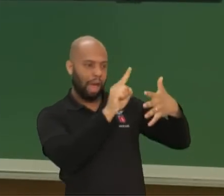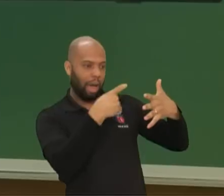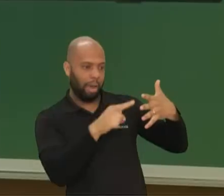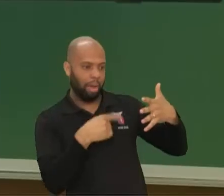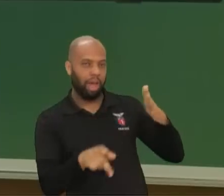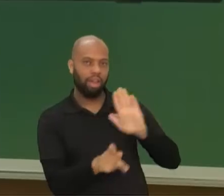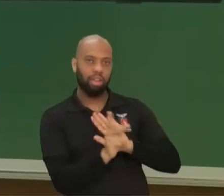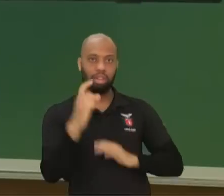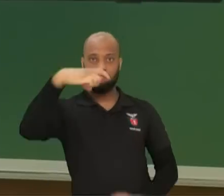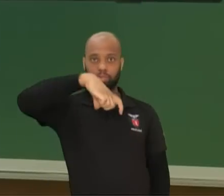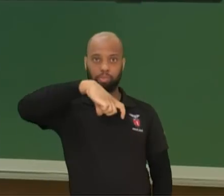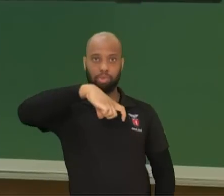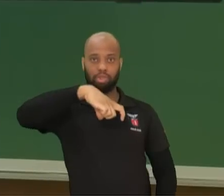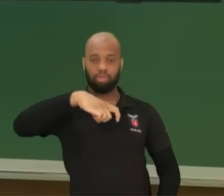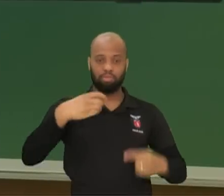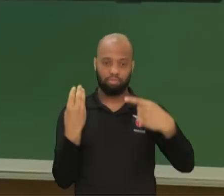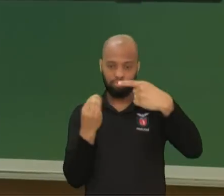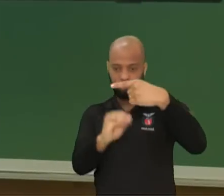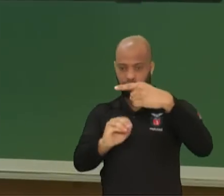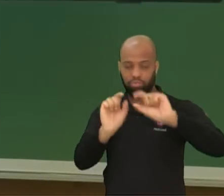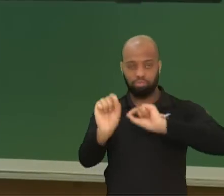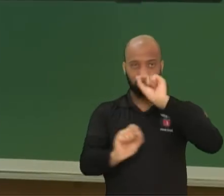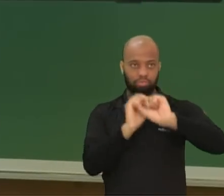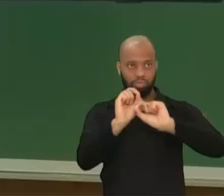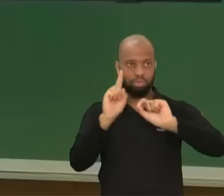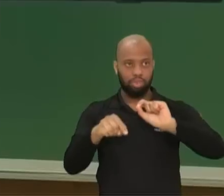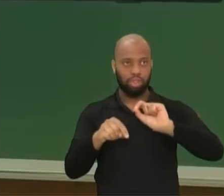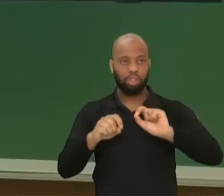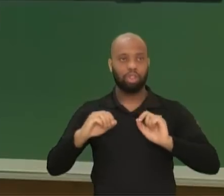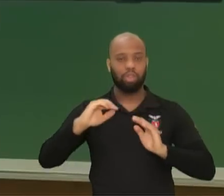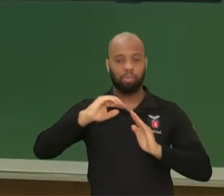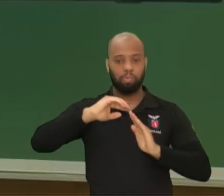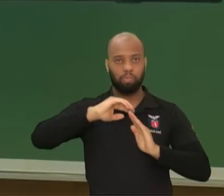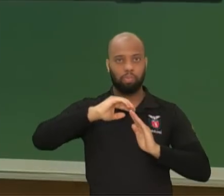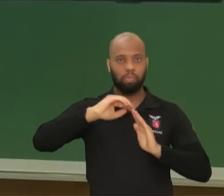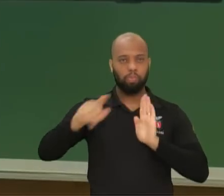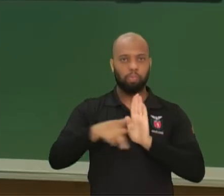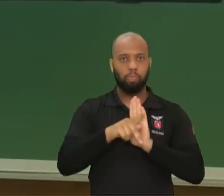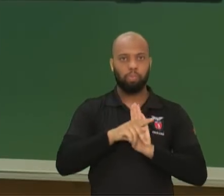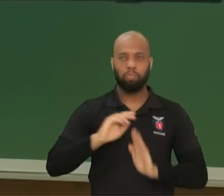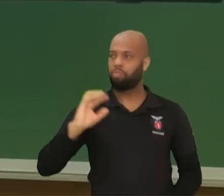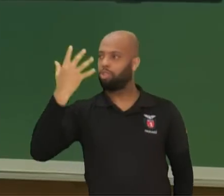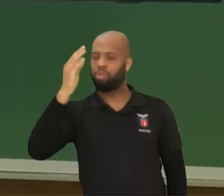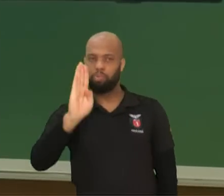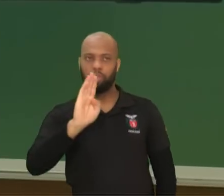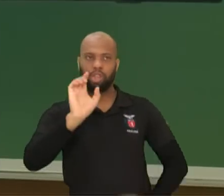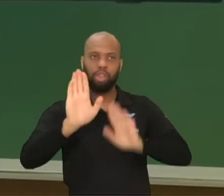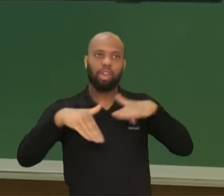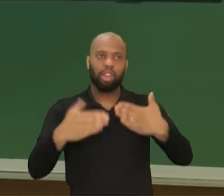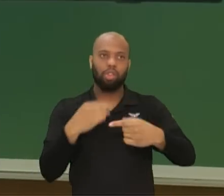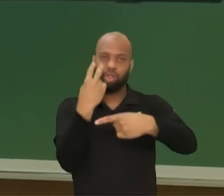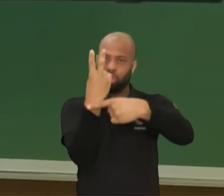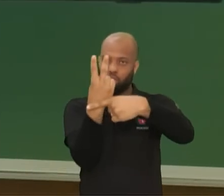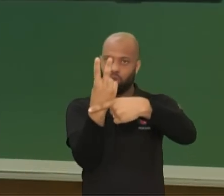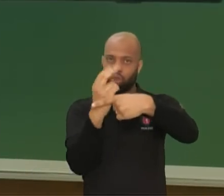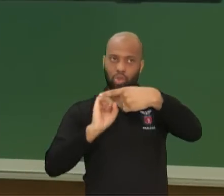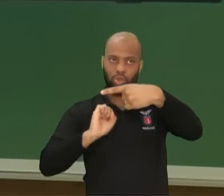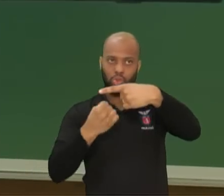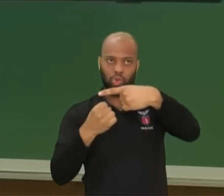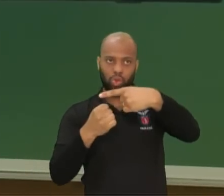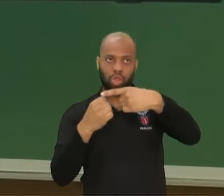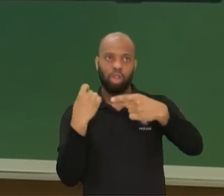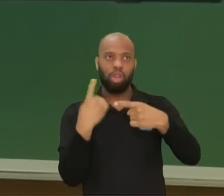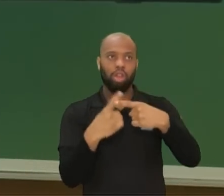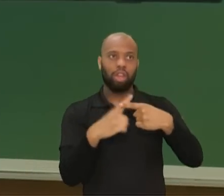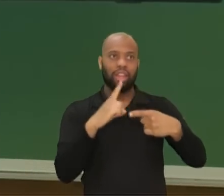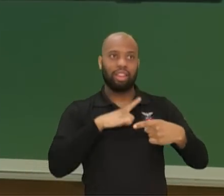interseção divididos pelo número de elementos ali do evento B. Então, é 2 sobre 8